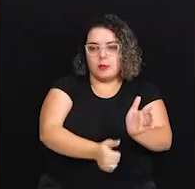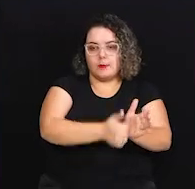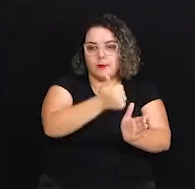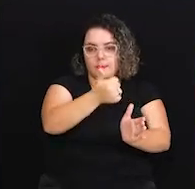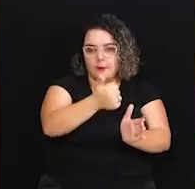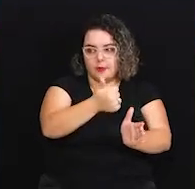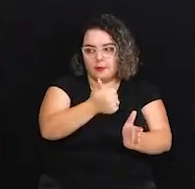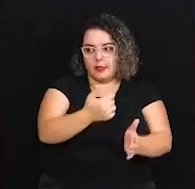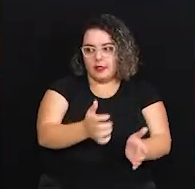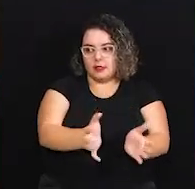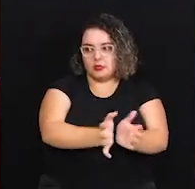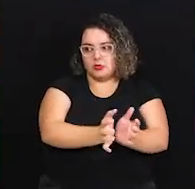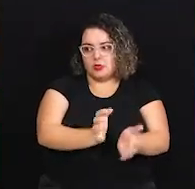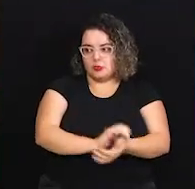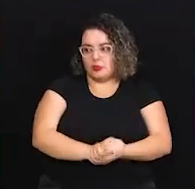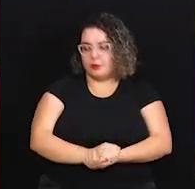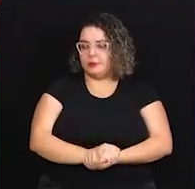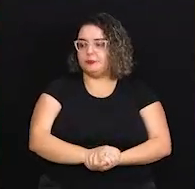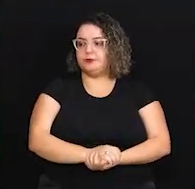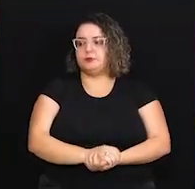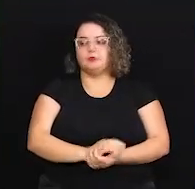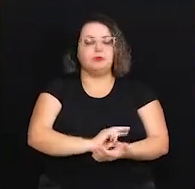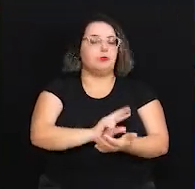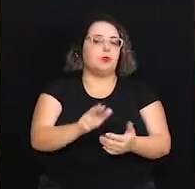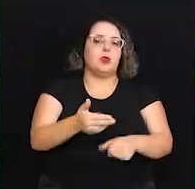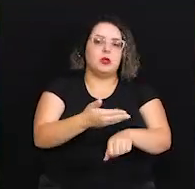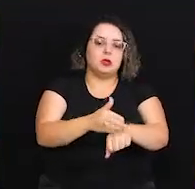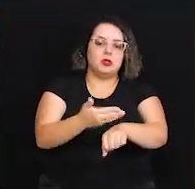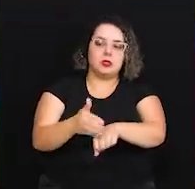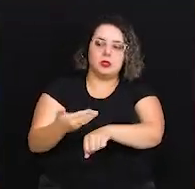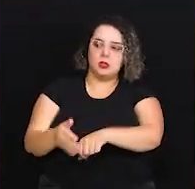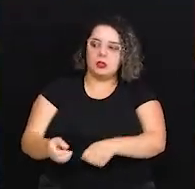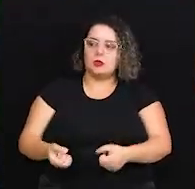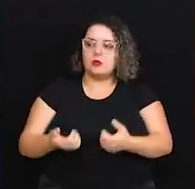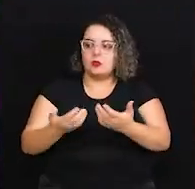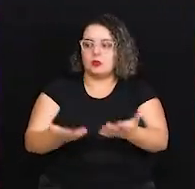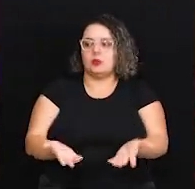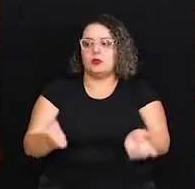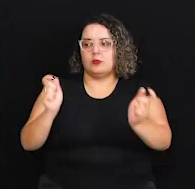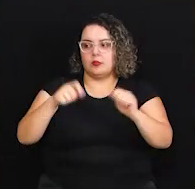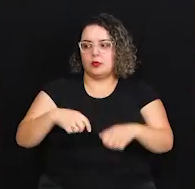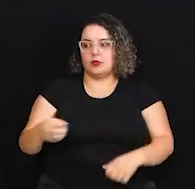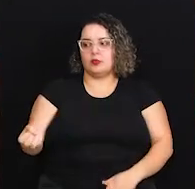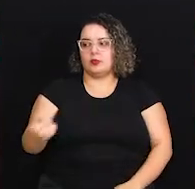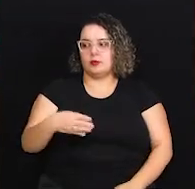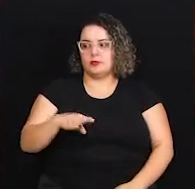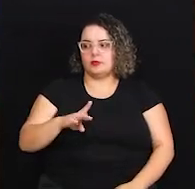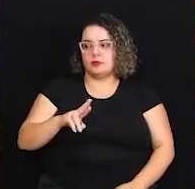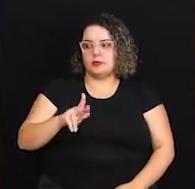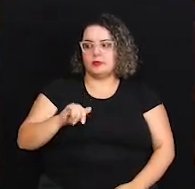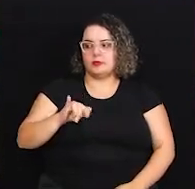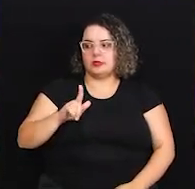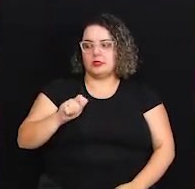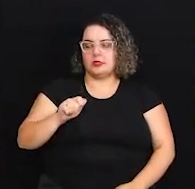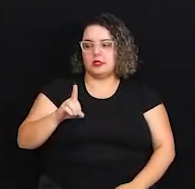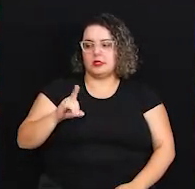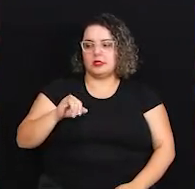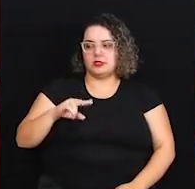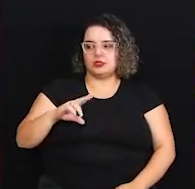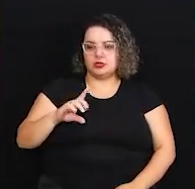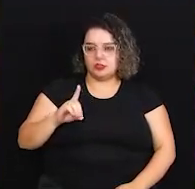lá para cá, vários treinamentos têm sido oferecidos para capacitar novos brigadistas. Hoje são